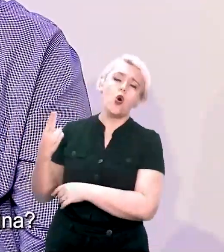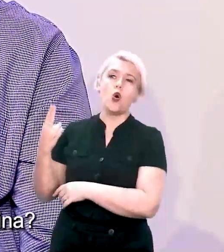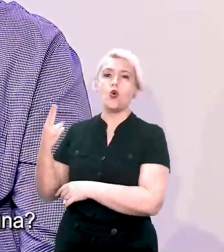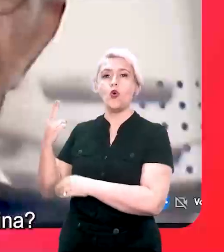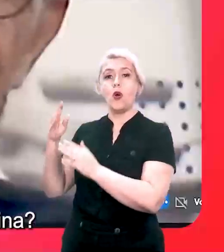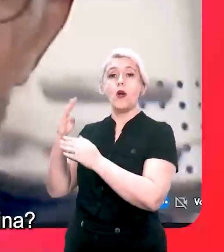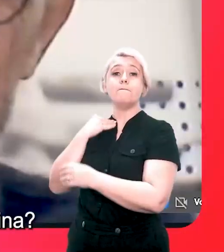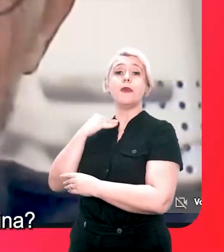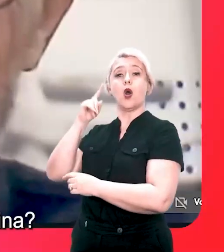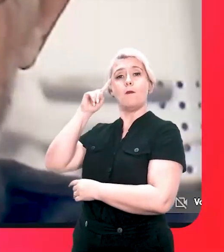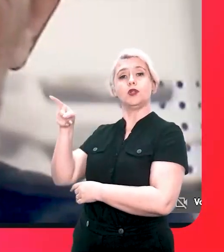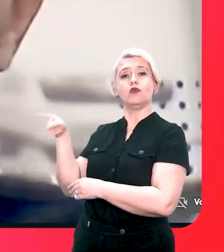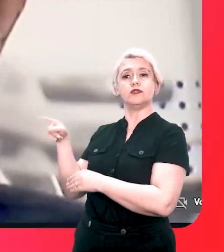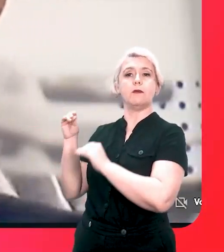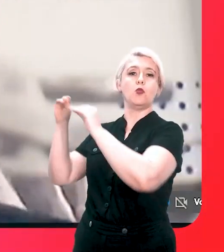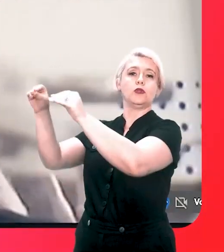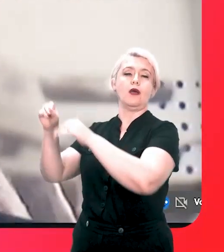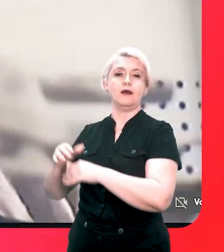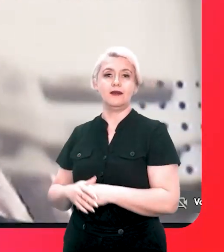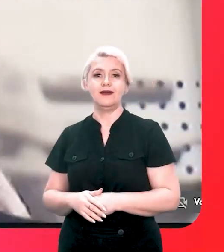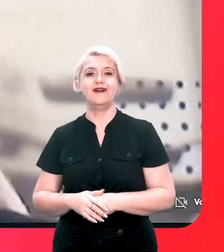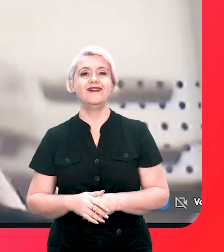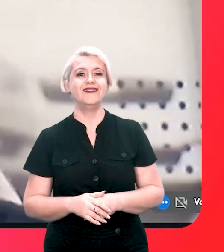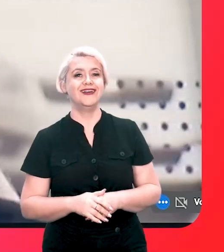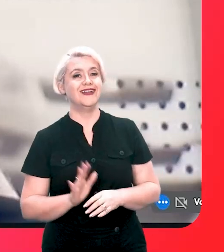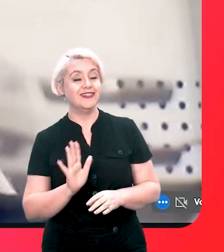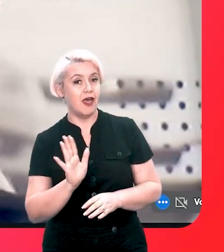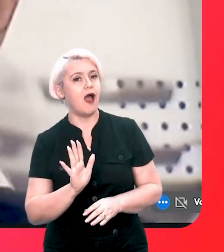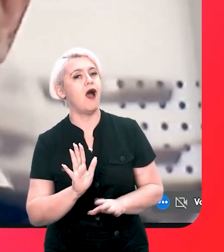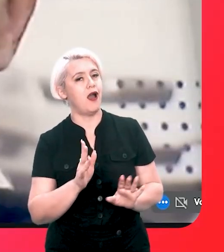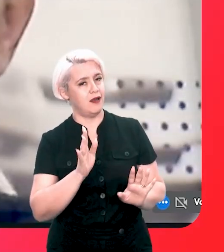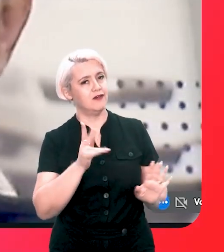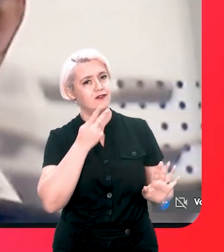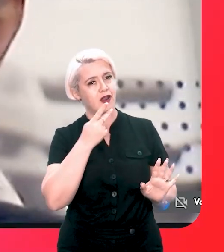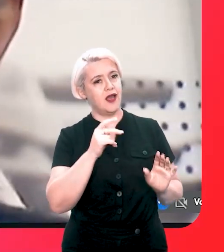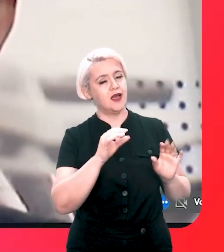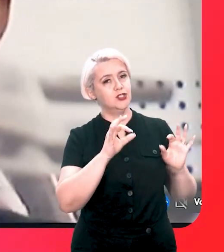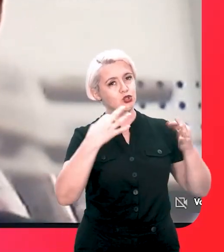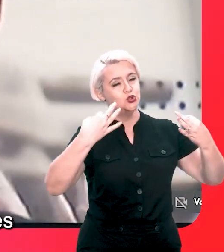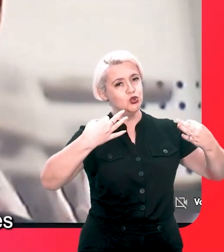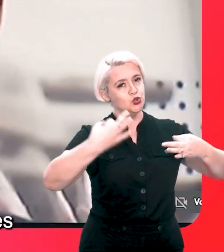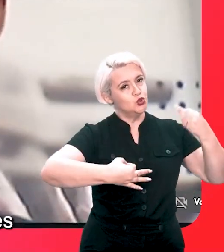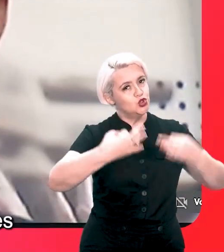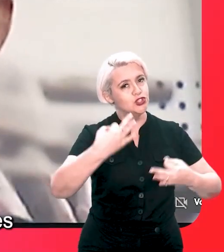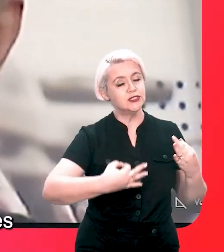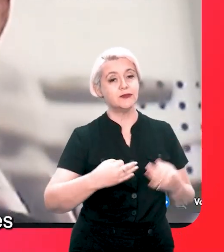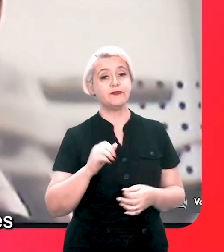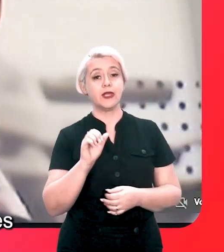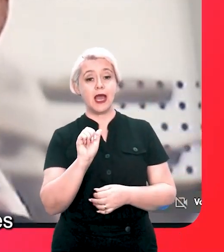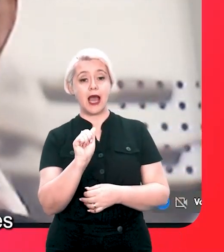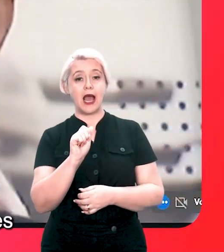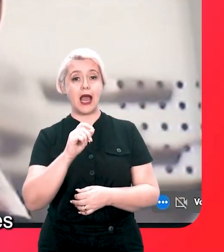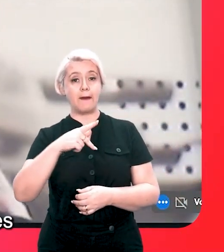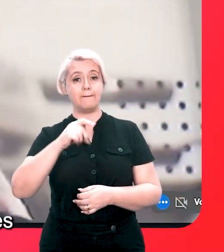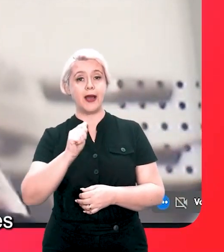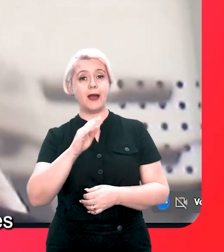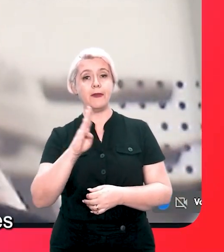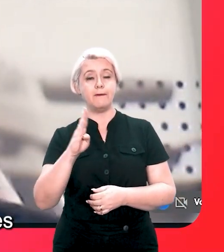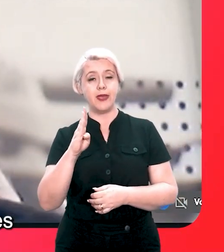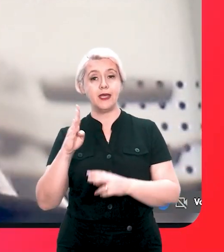Catarina? Não, vamos ser justos. A PABB em Santa Catarina começou antes da